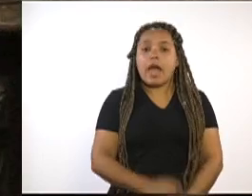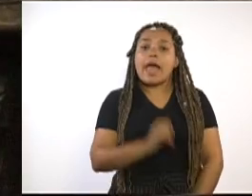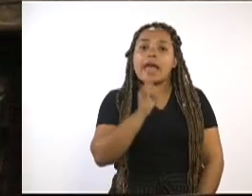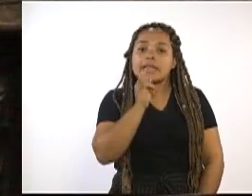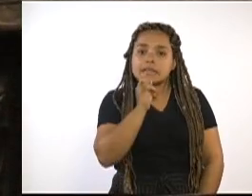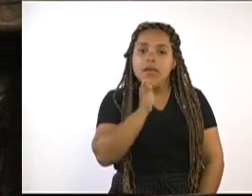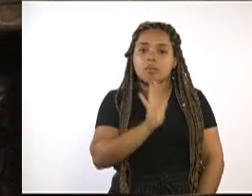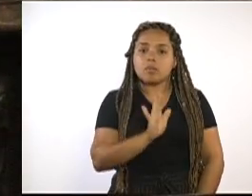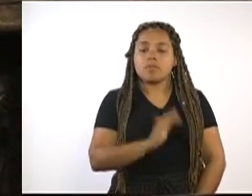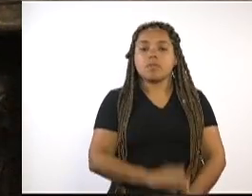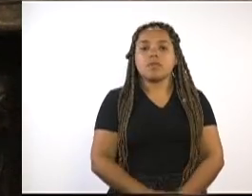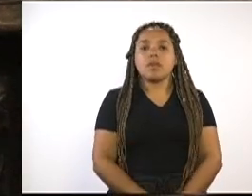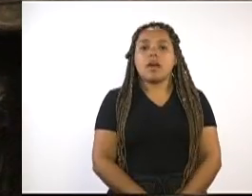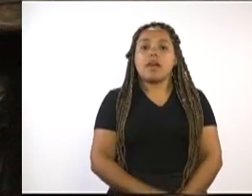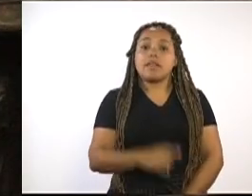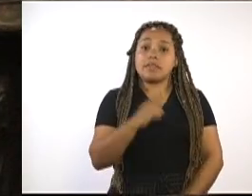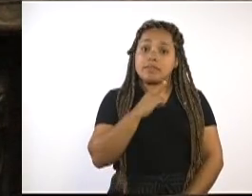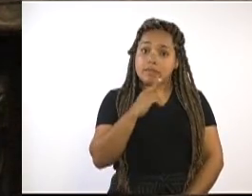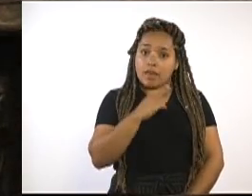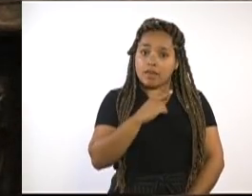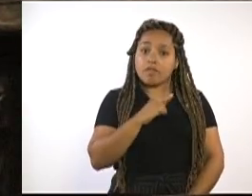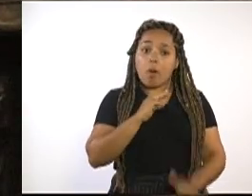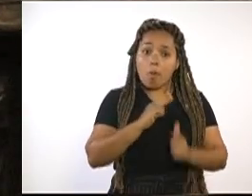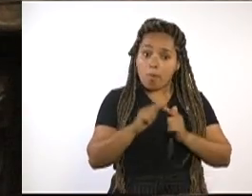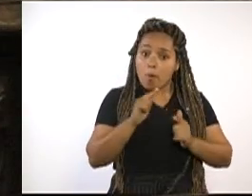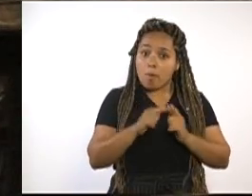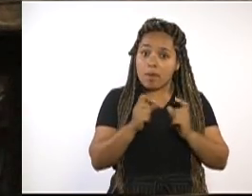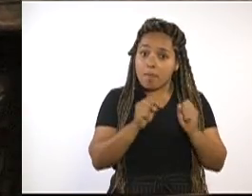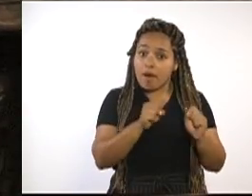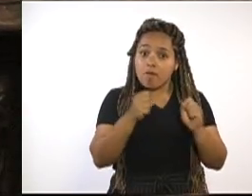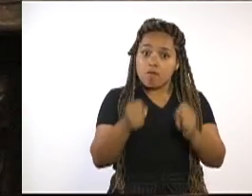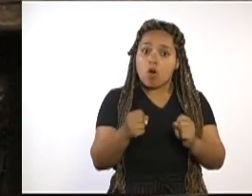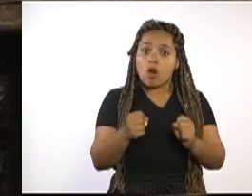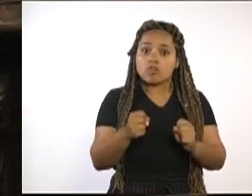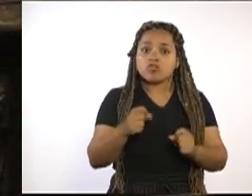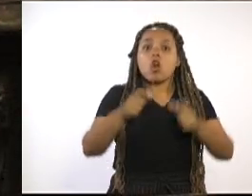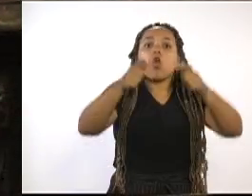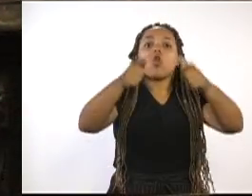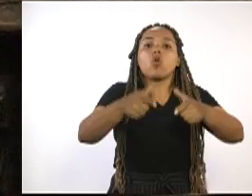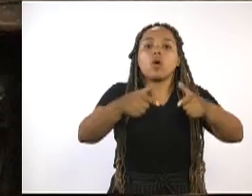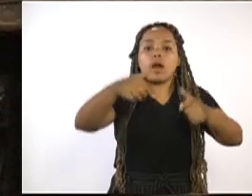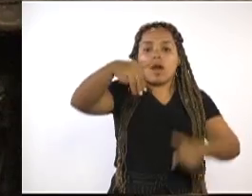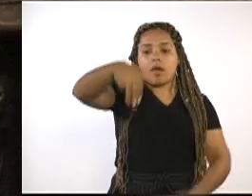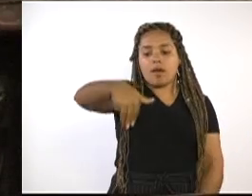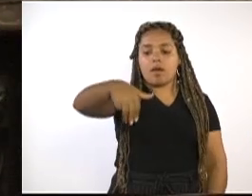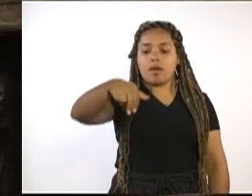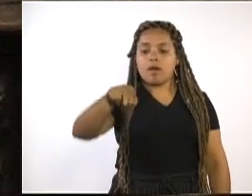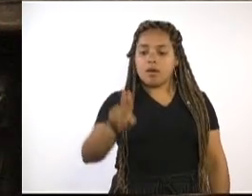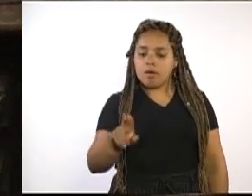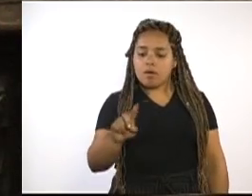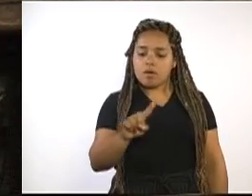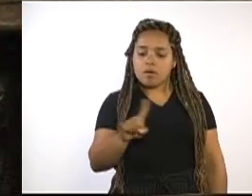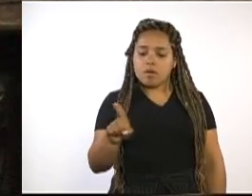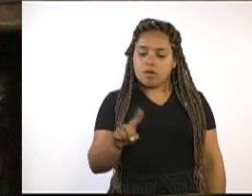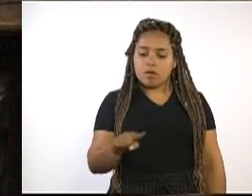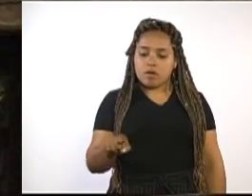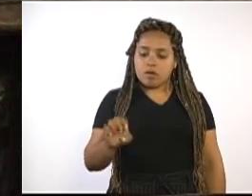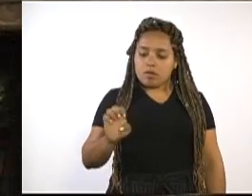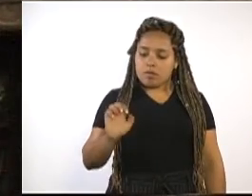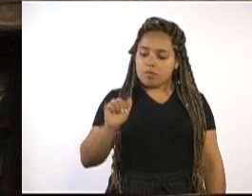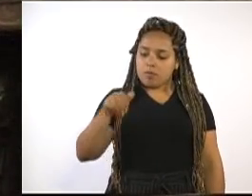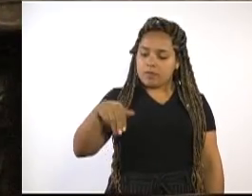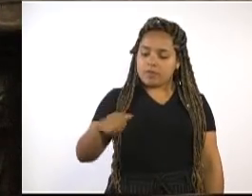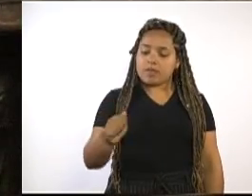houve uma grande tragédia lá na Muzema, e o prefeito da cidade do Rio de